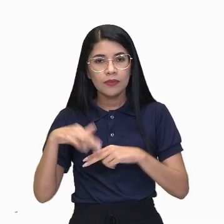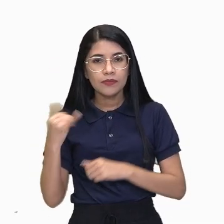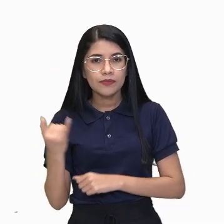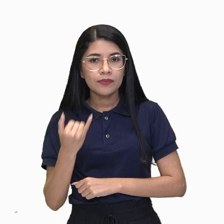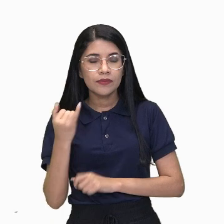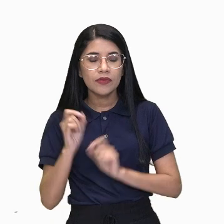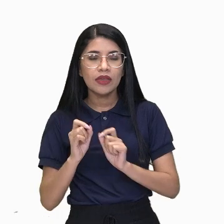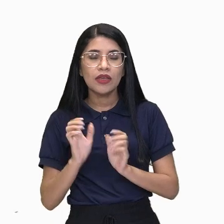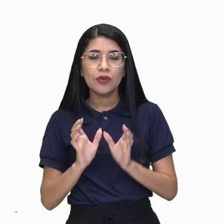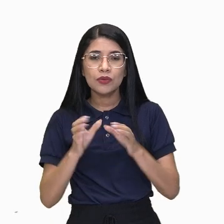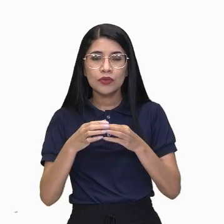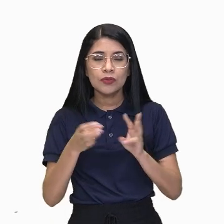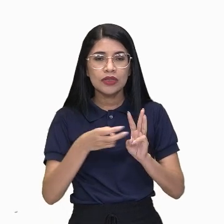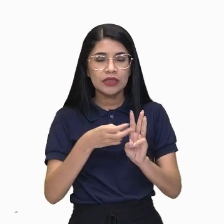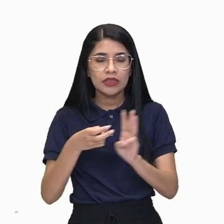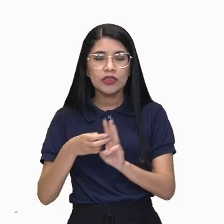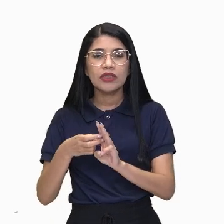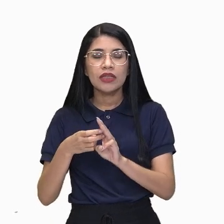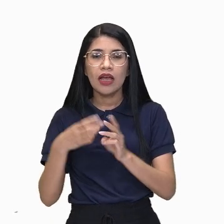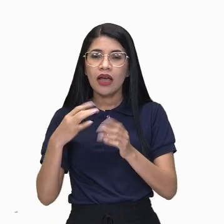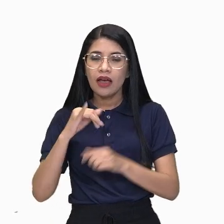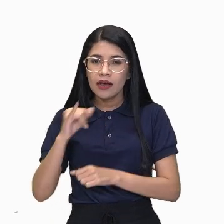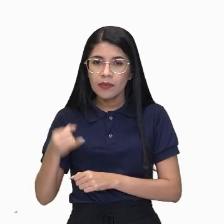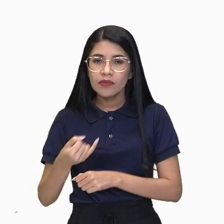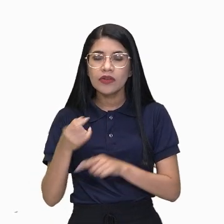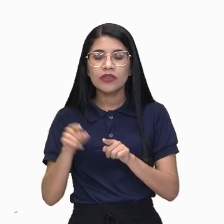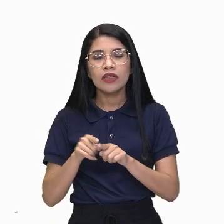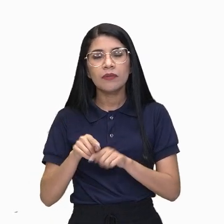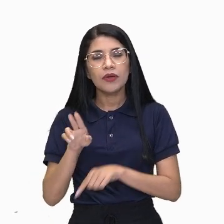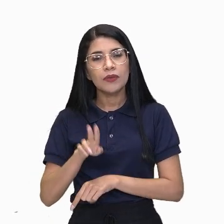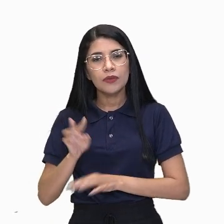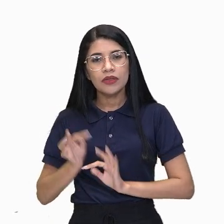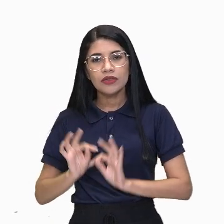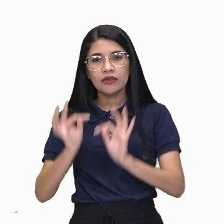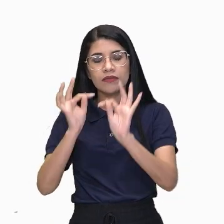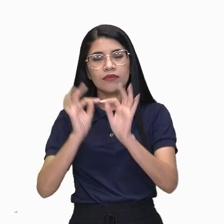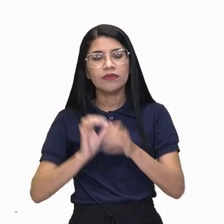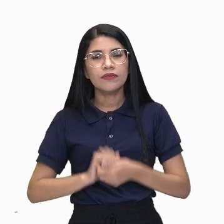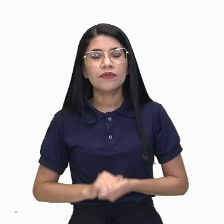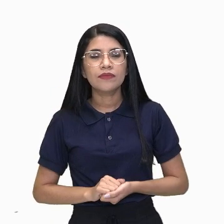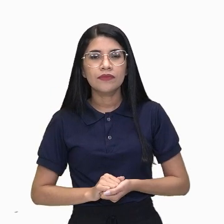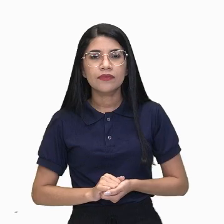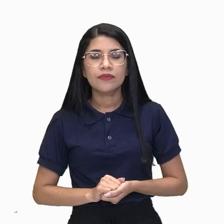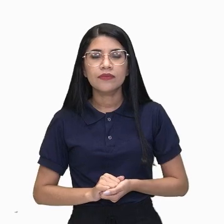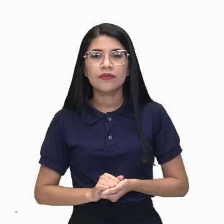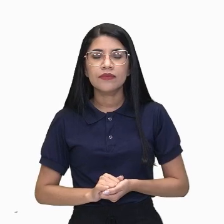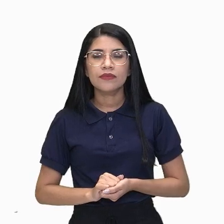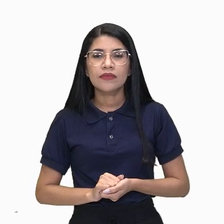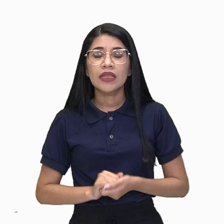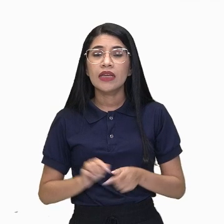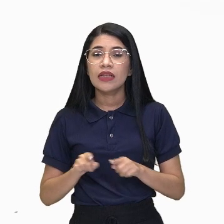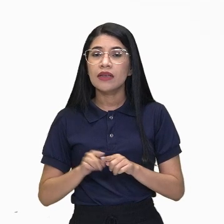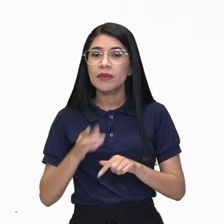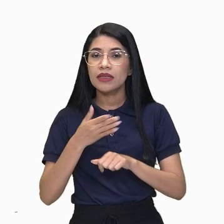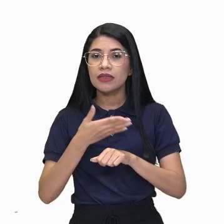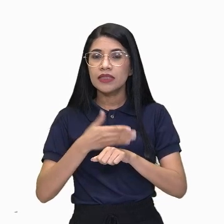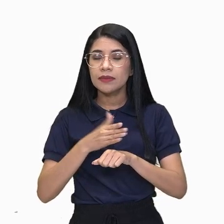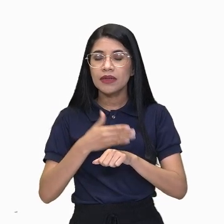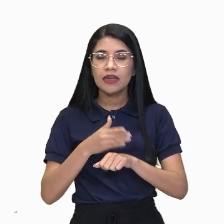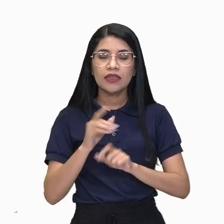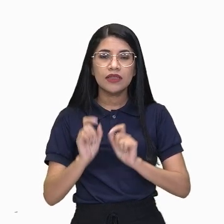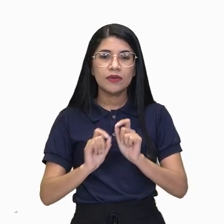os indígenas se apropriem, né, dessas tecnologias, dessas novas tecnologias. E também as práticas, né, a questão da